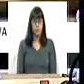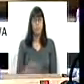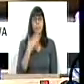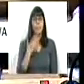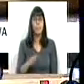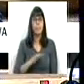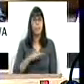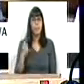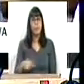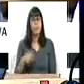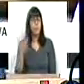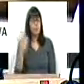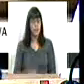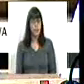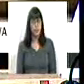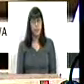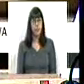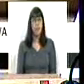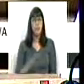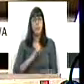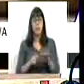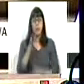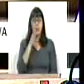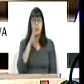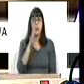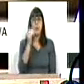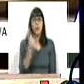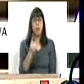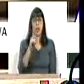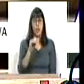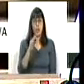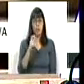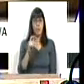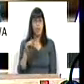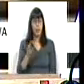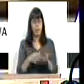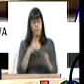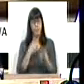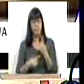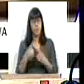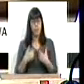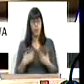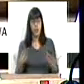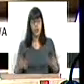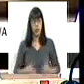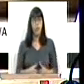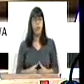Muito obrigado, Sra. Presidente. Sr. Deputado José Luís Ferreira, em relação às questões que coloca,